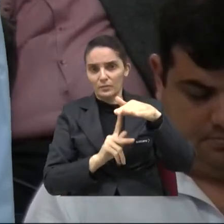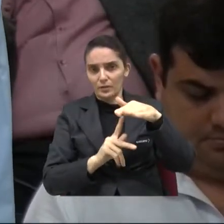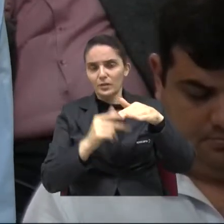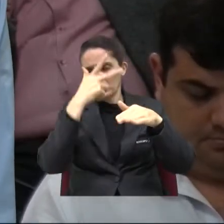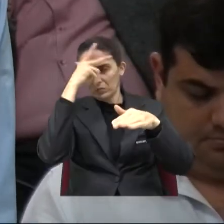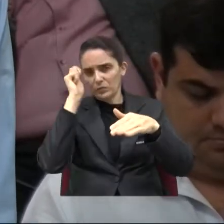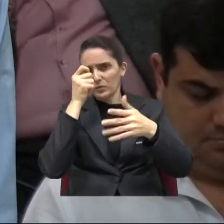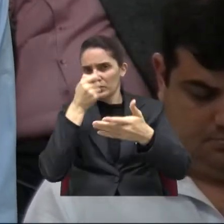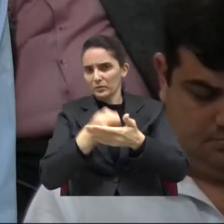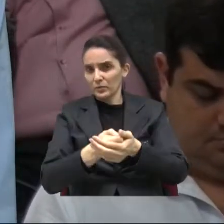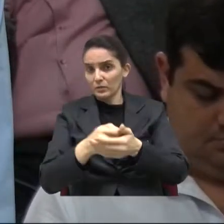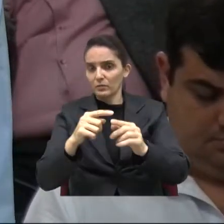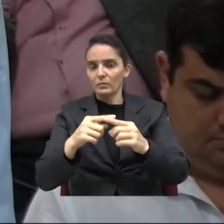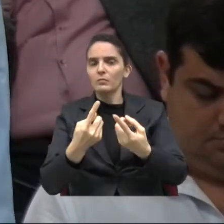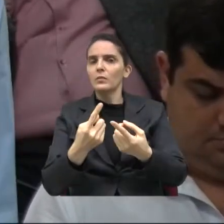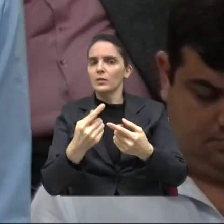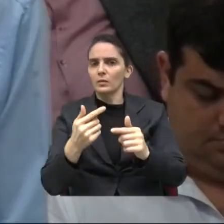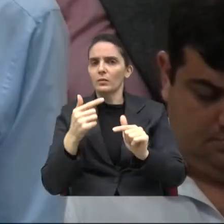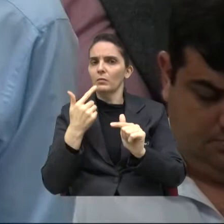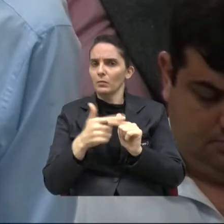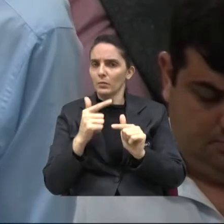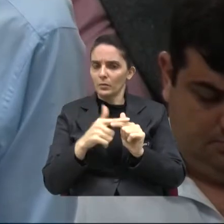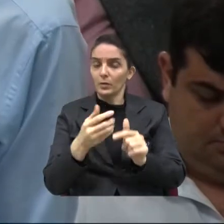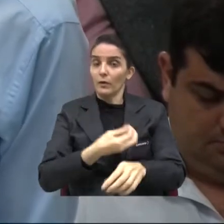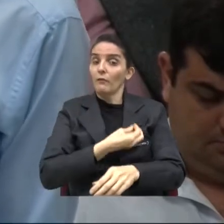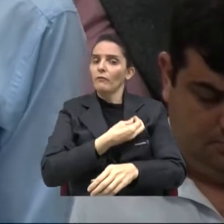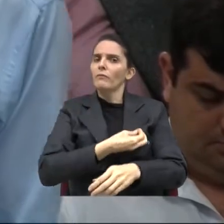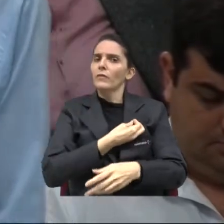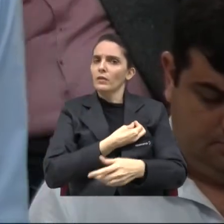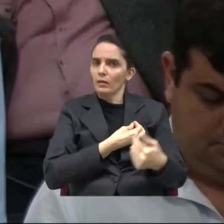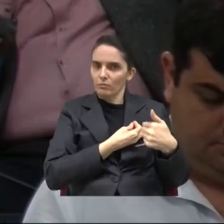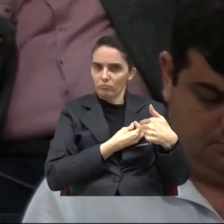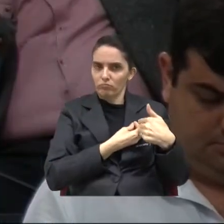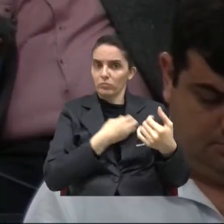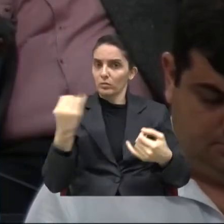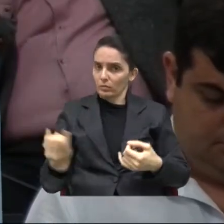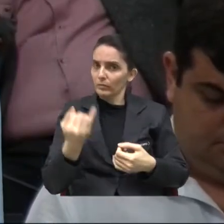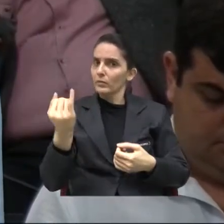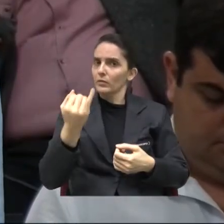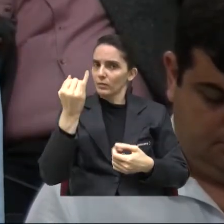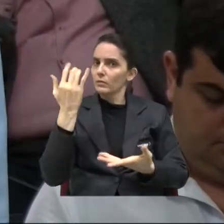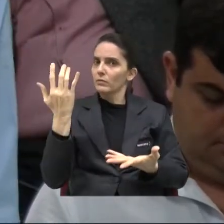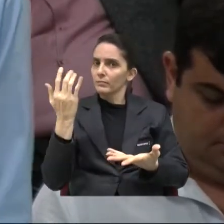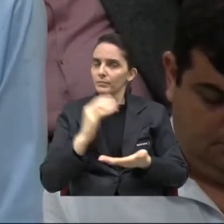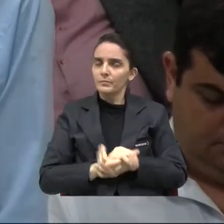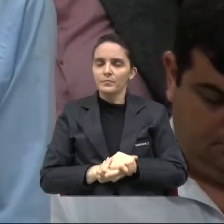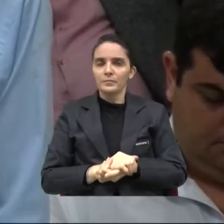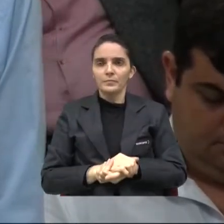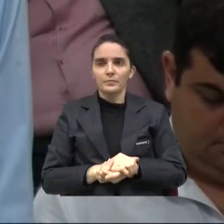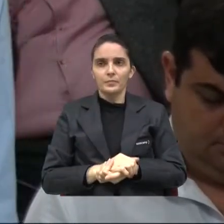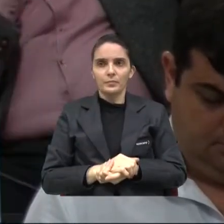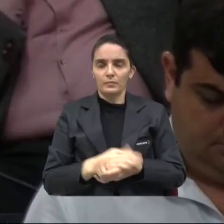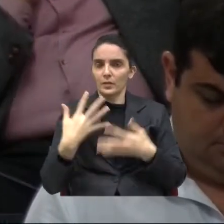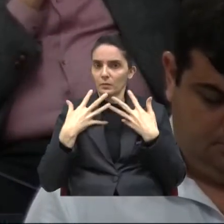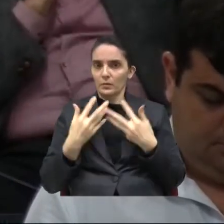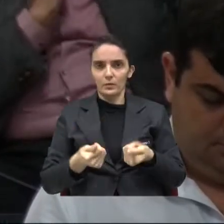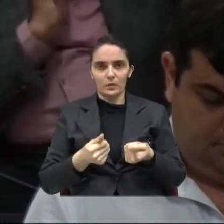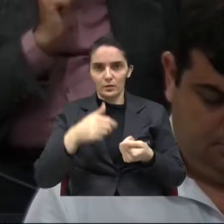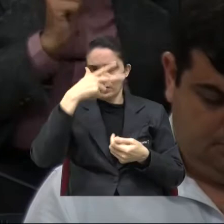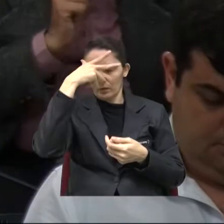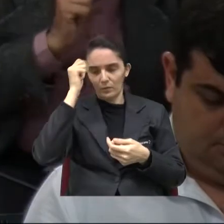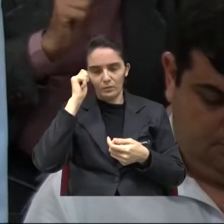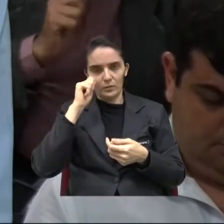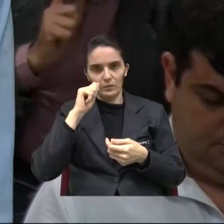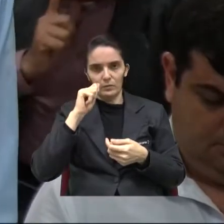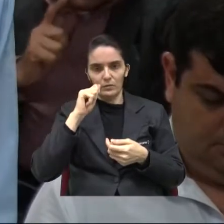tira a vida. Então nós temos que ficar assim atentos. Mas E não podemos admitir que a prefeitura faça um